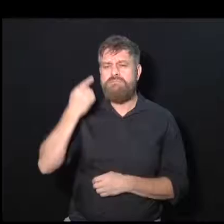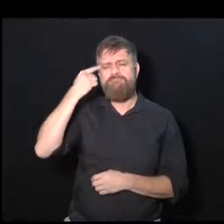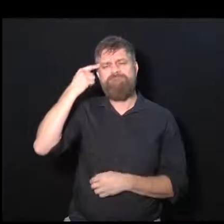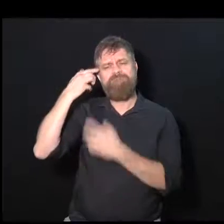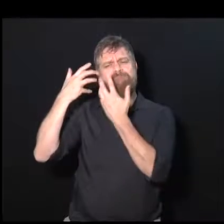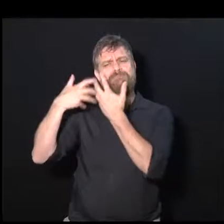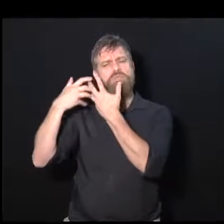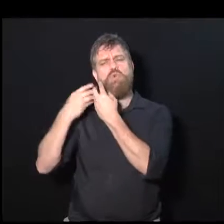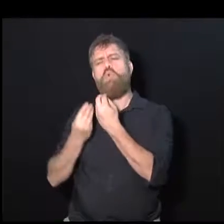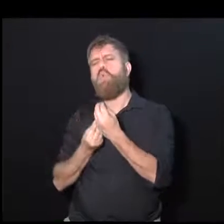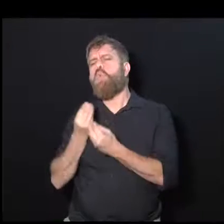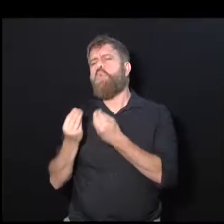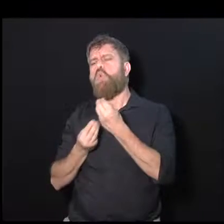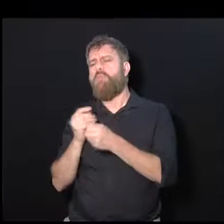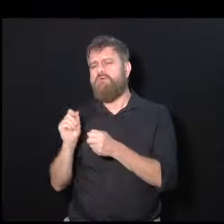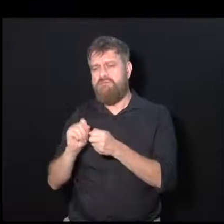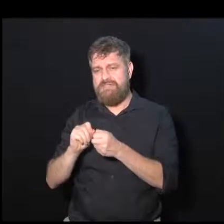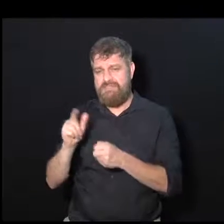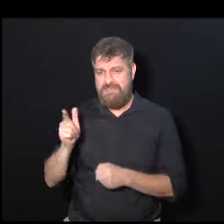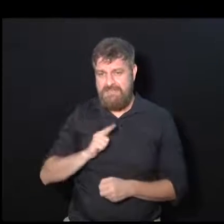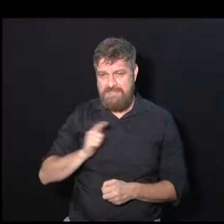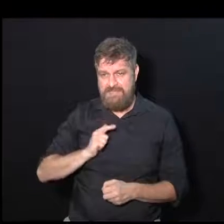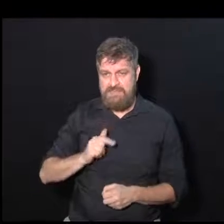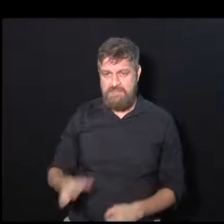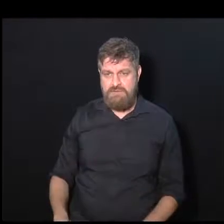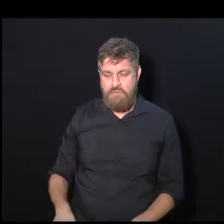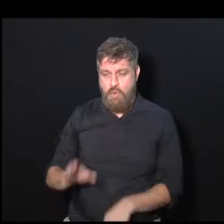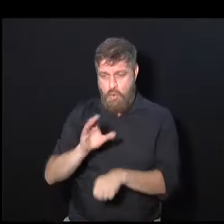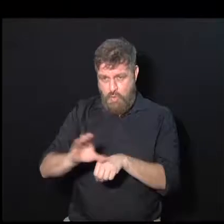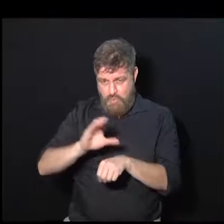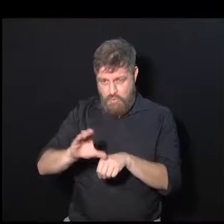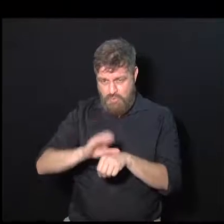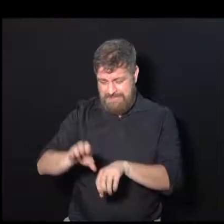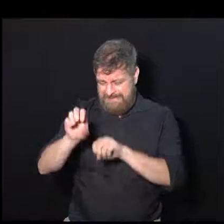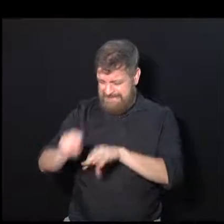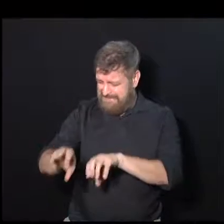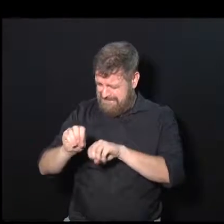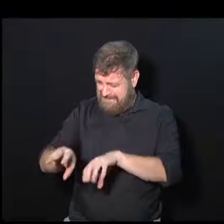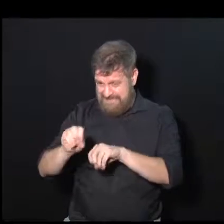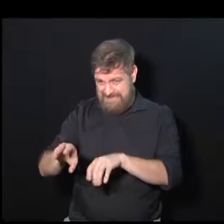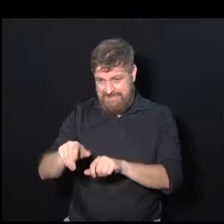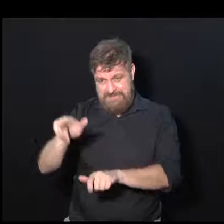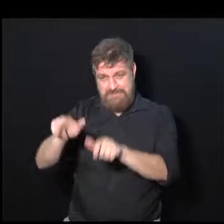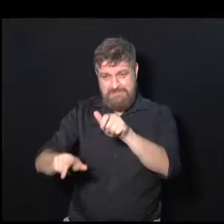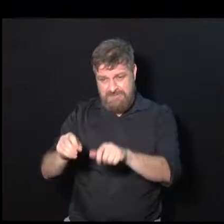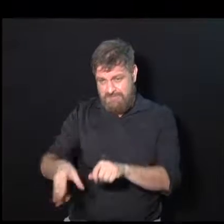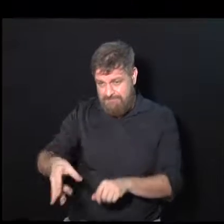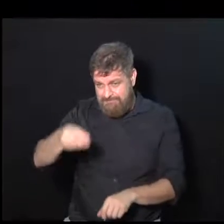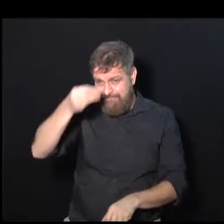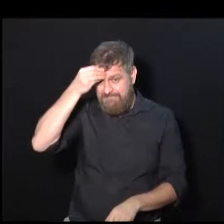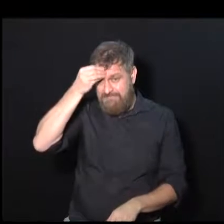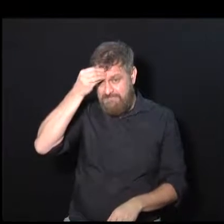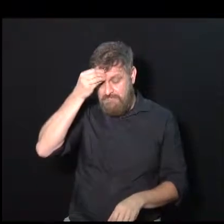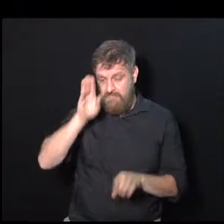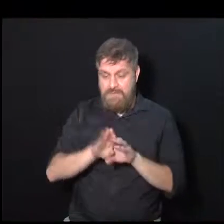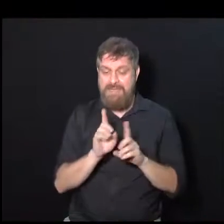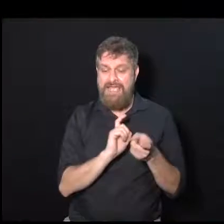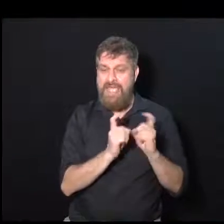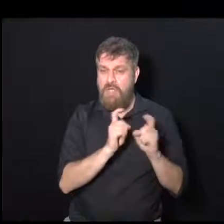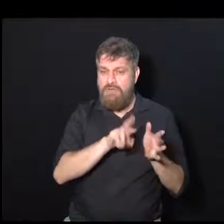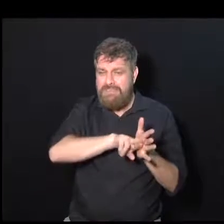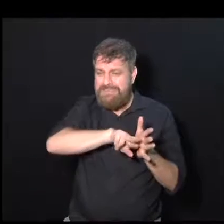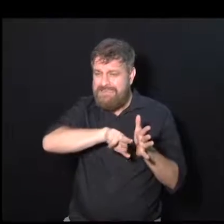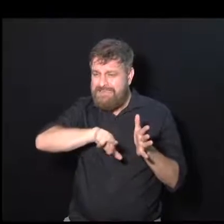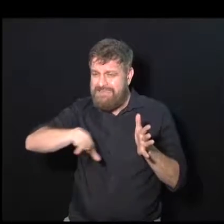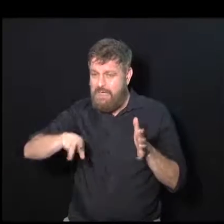como realizar, através de diversas capacitações, através de diversas reuniões. Então,